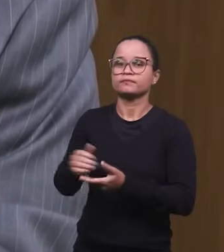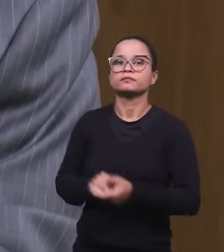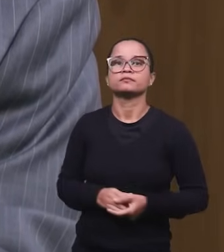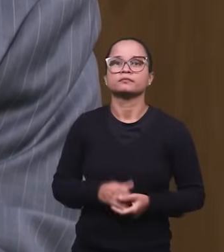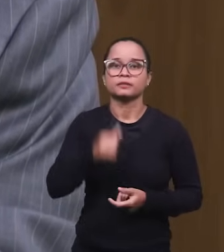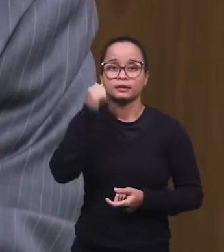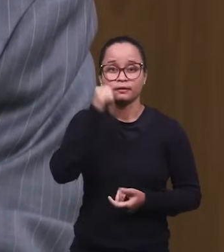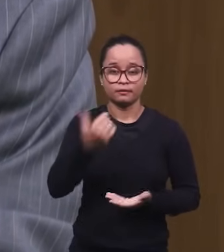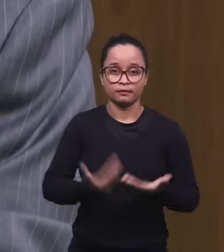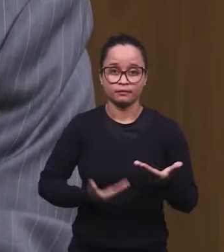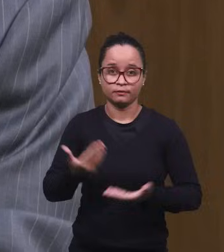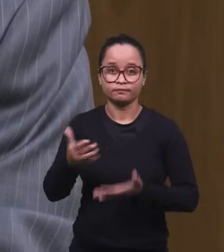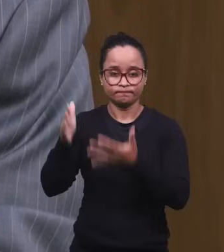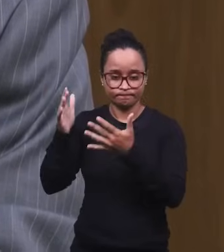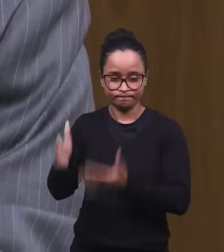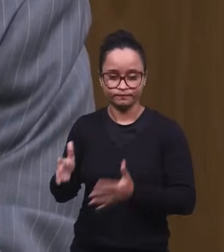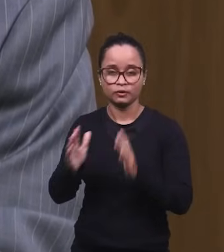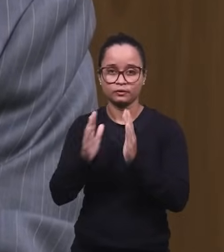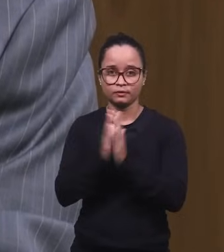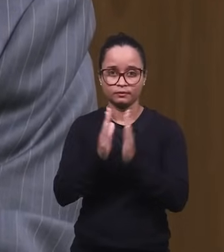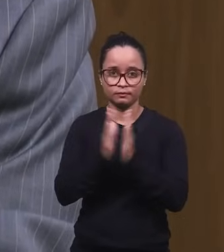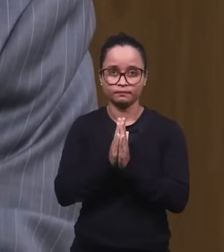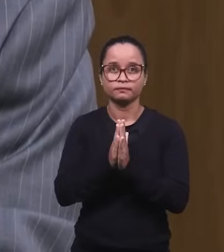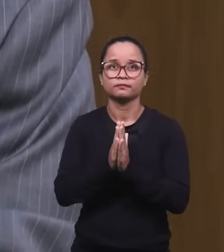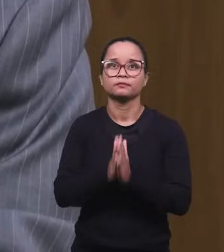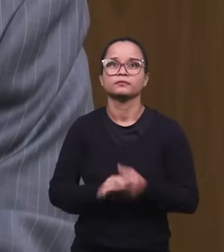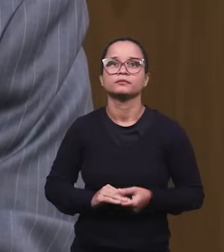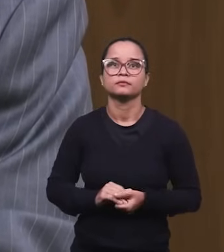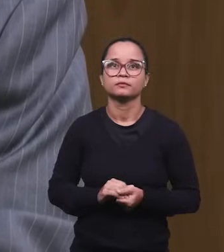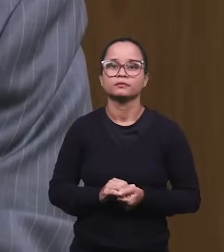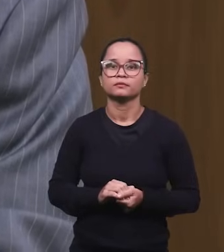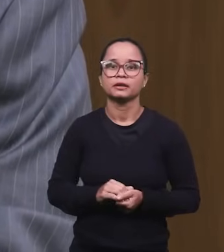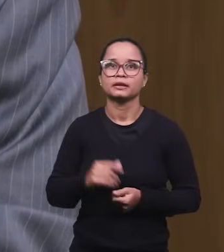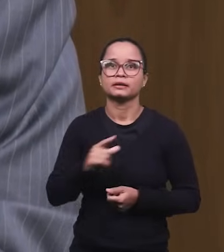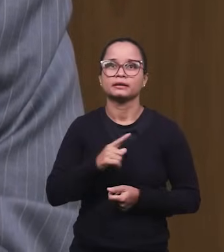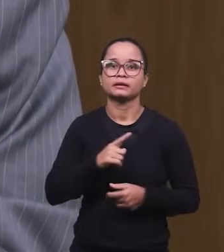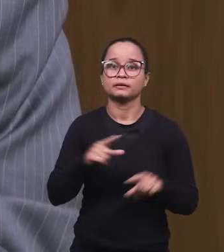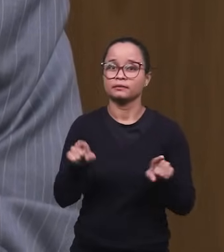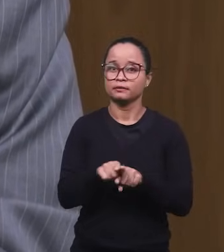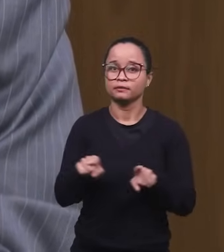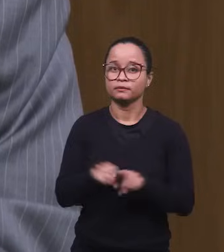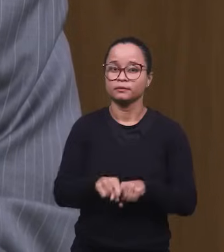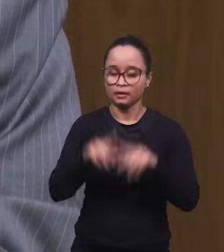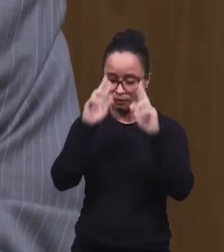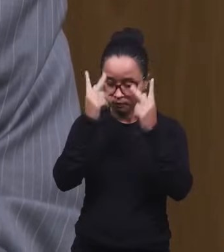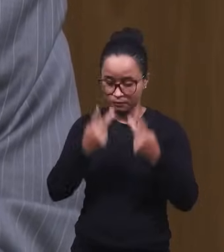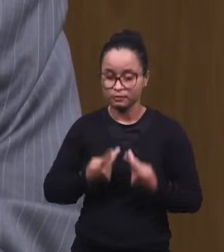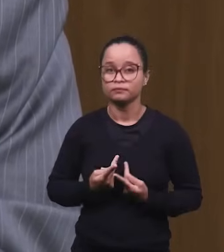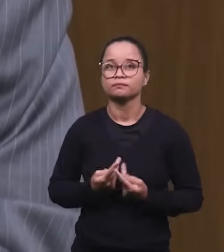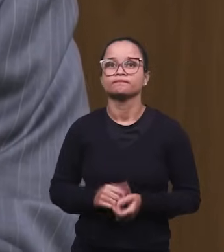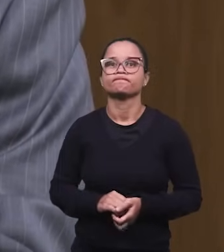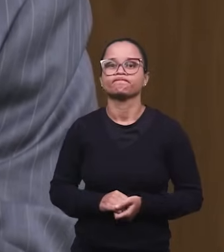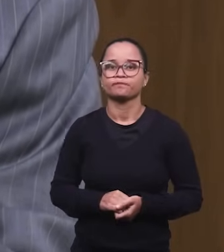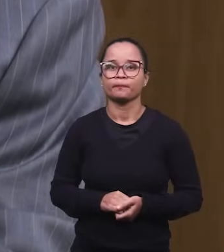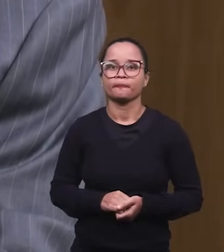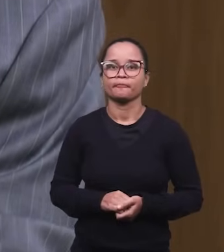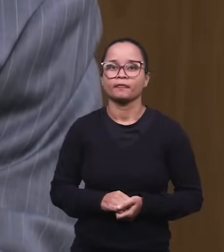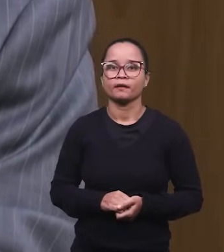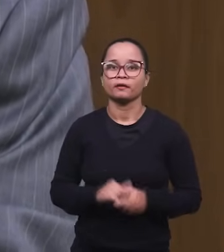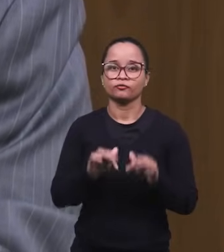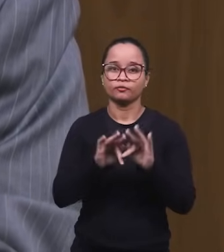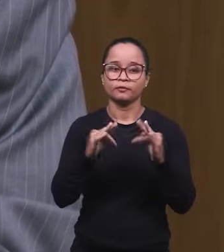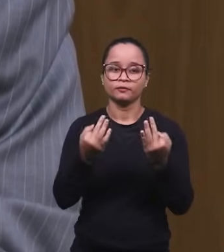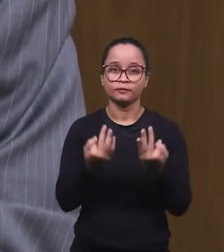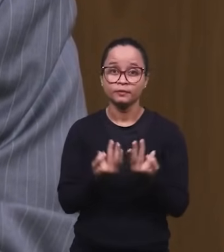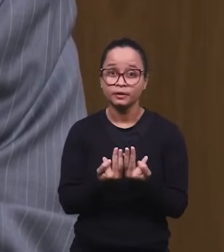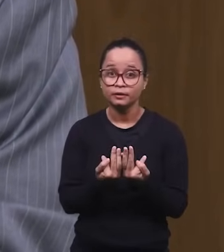a fidelidade da irmã em oração, em intercessão, isso se aplica também ao homem, muitas das vezes, nós estamos falando de um